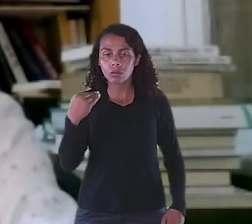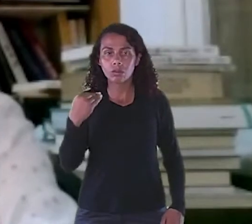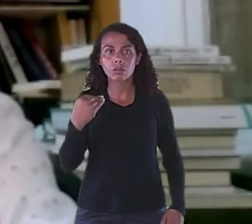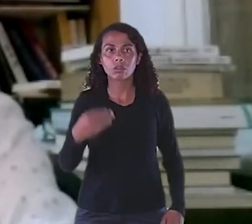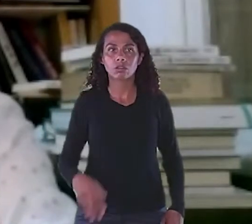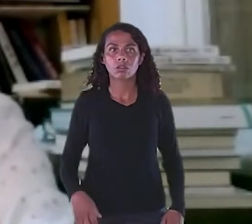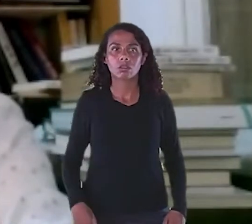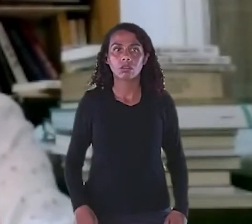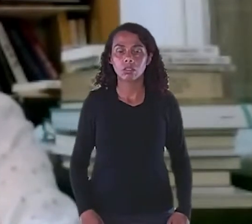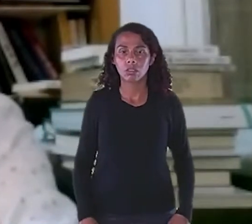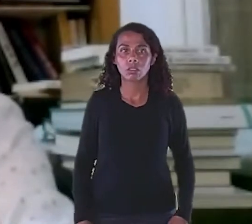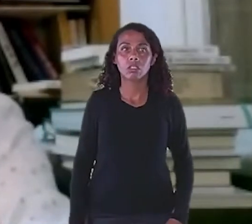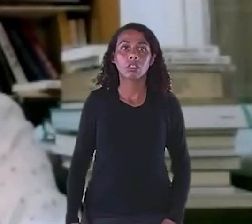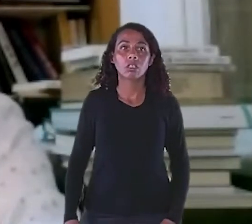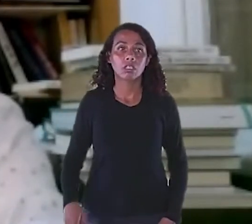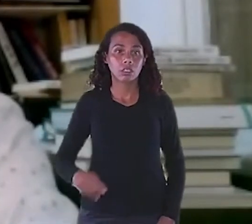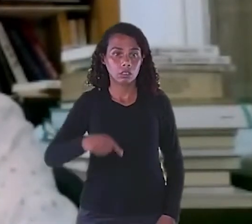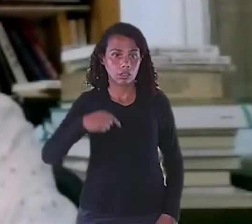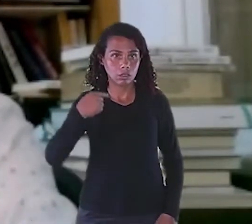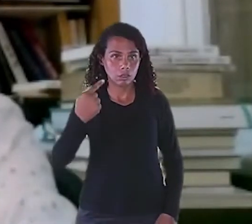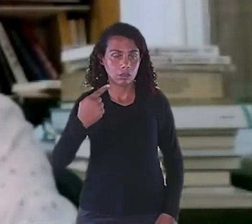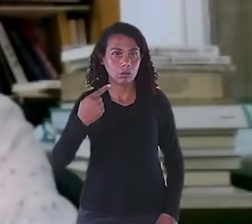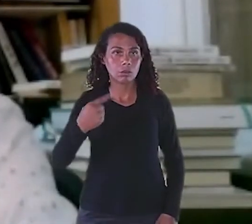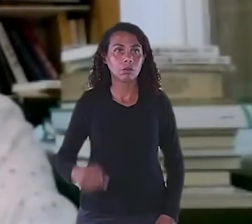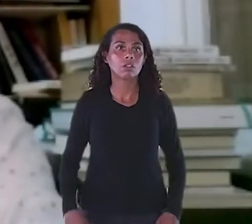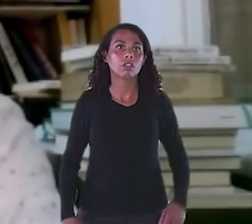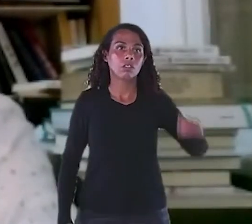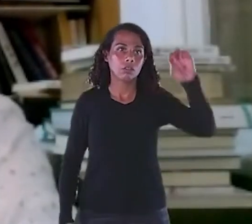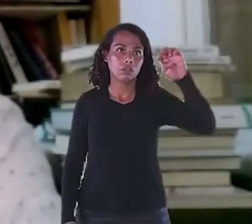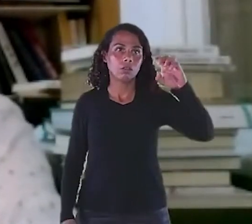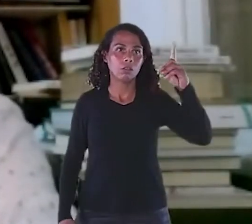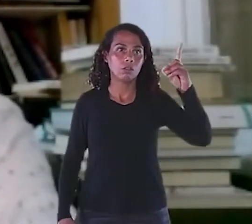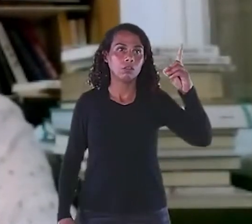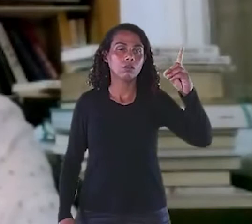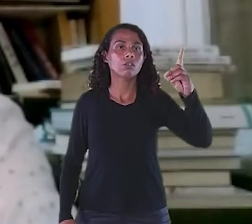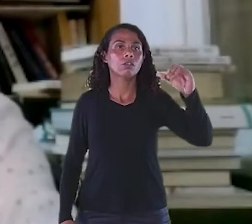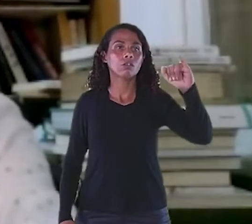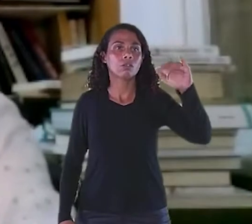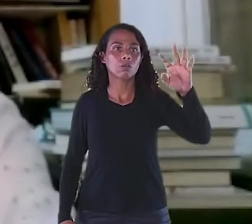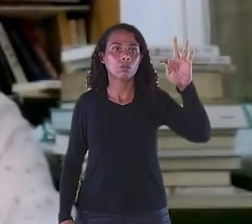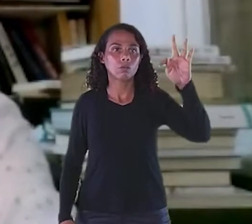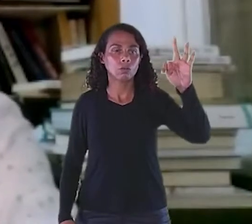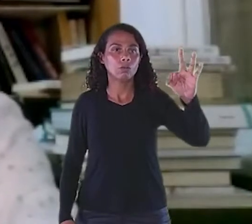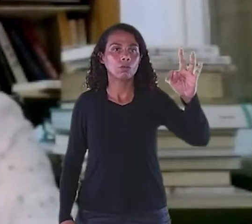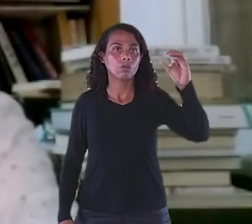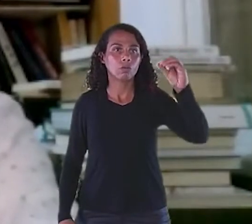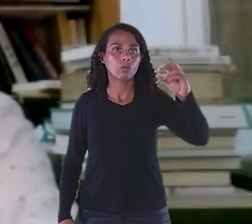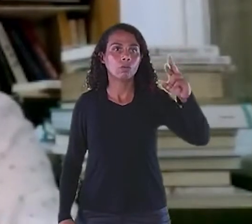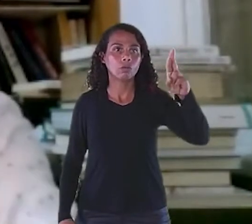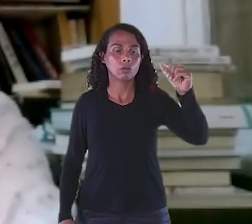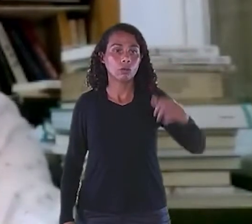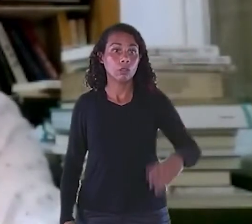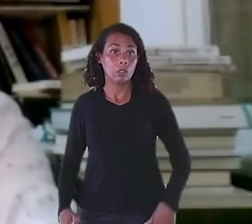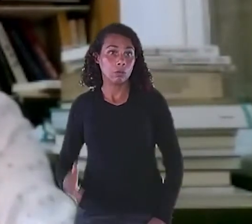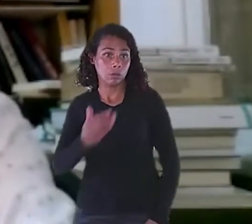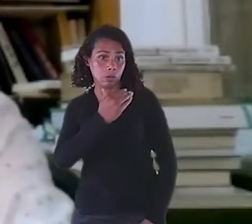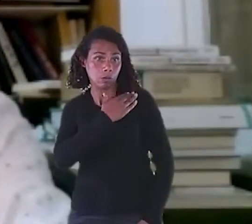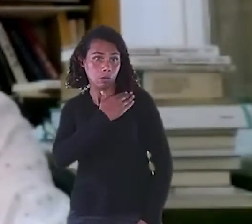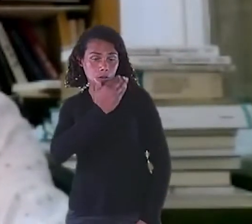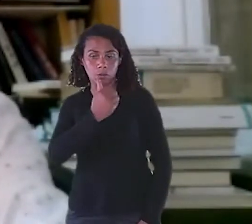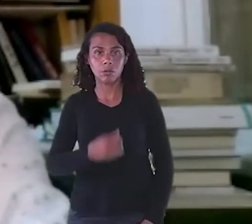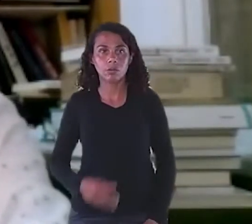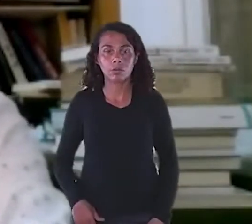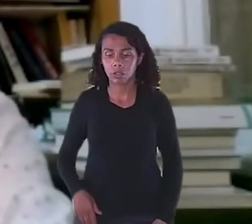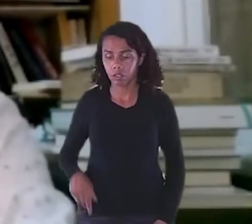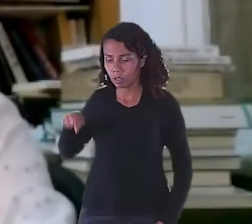organizar. E eu fiz um livro que eu chamei de Minérios Domados. Isso é tirado de um poema,